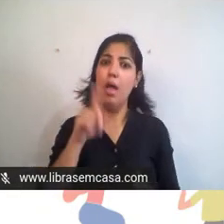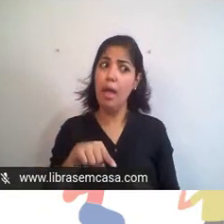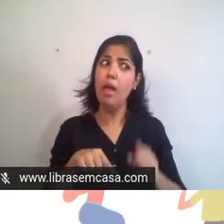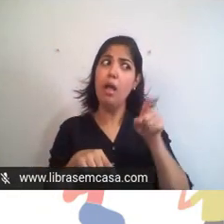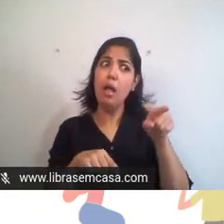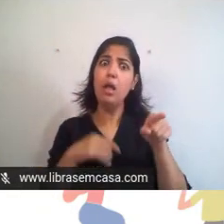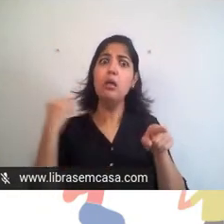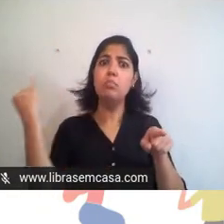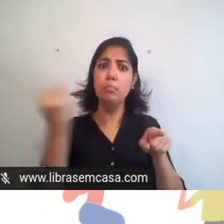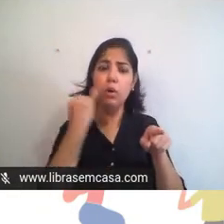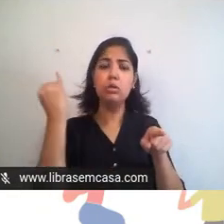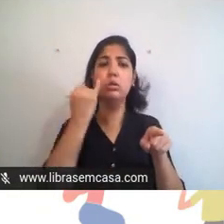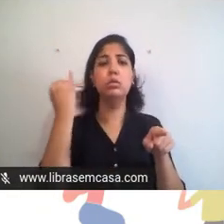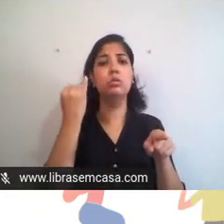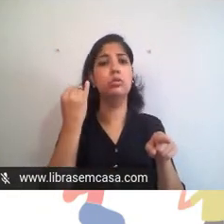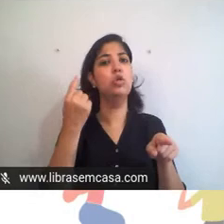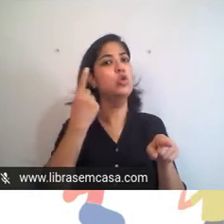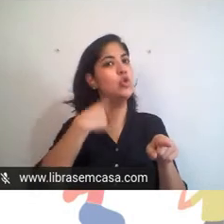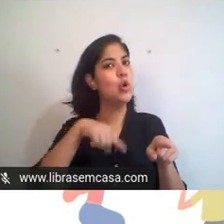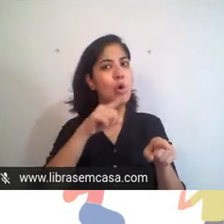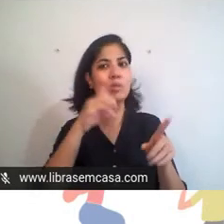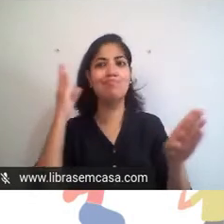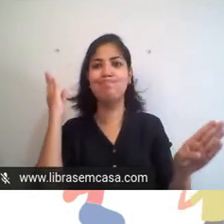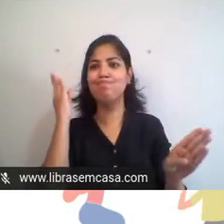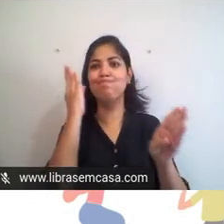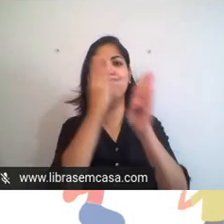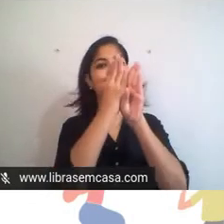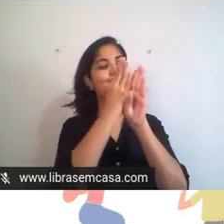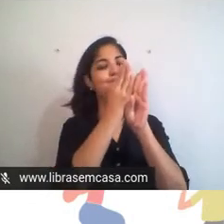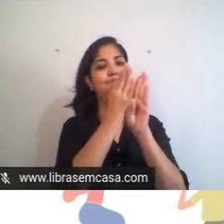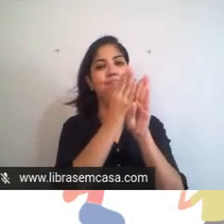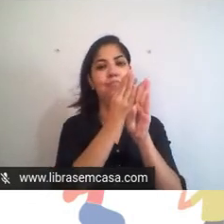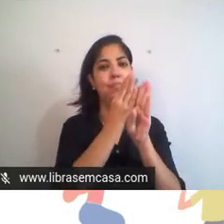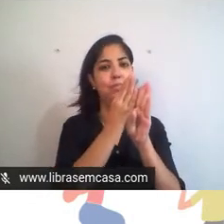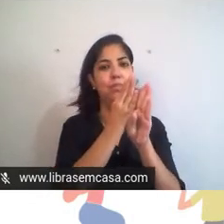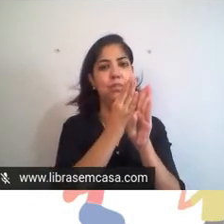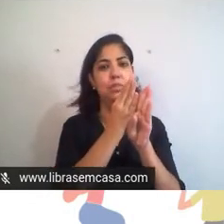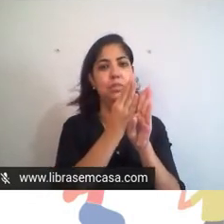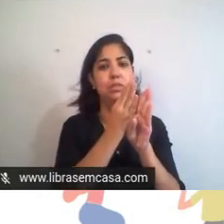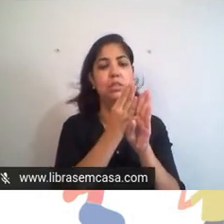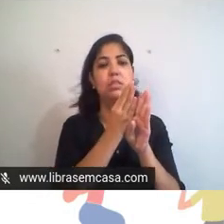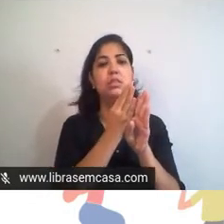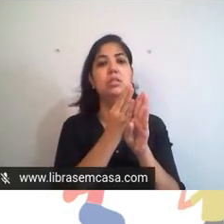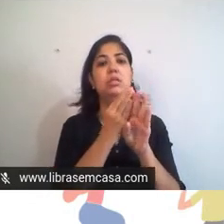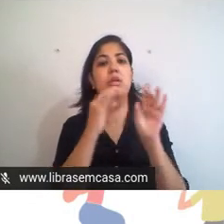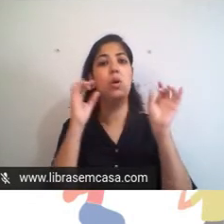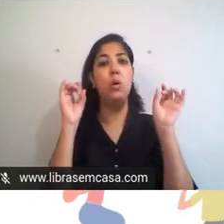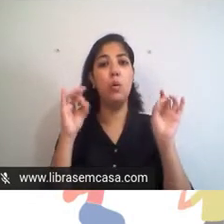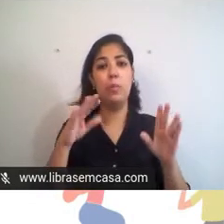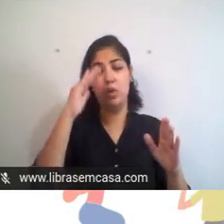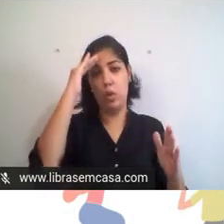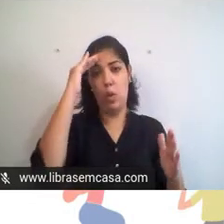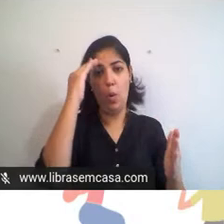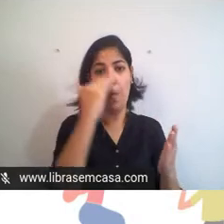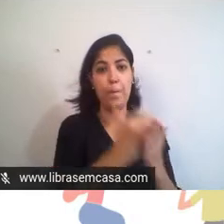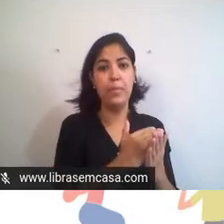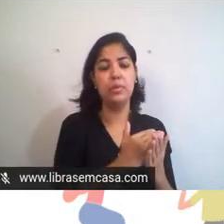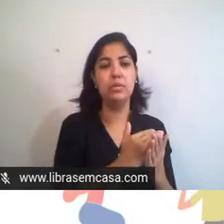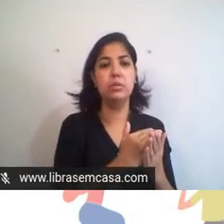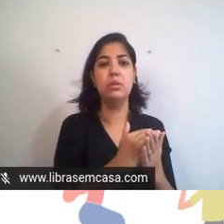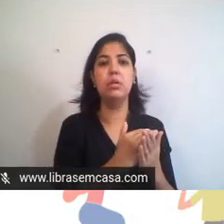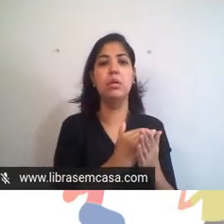que ainda nós não descobrimos maneiras eficientes e capazes em larga escala